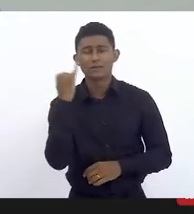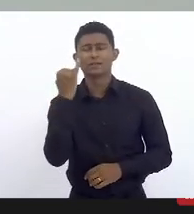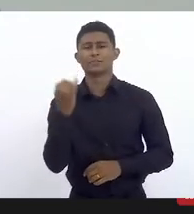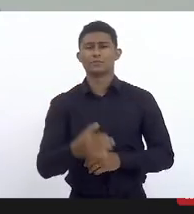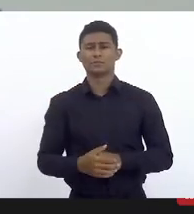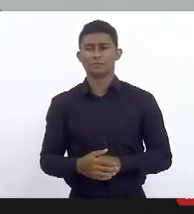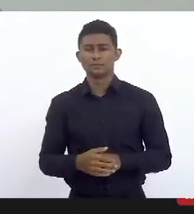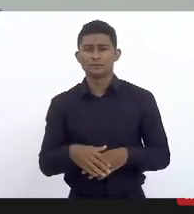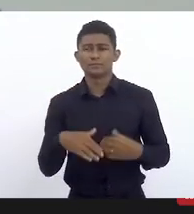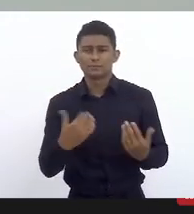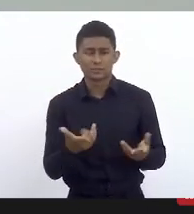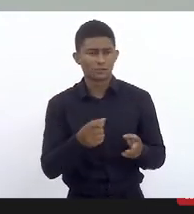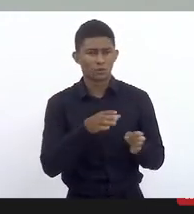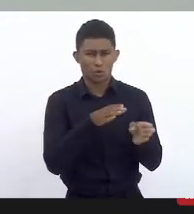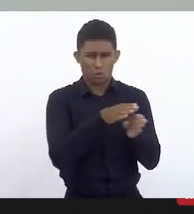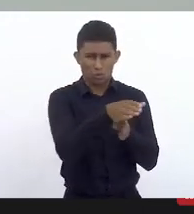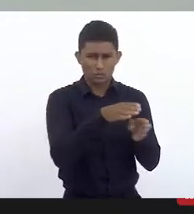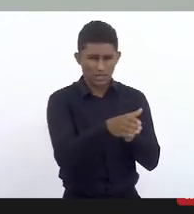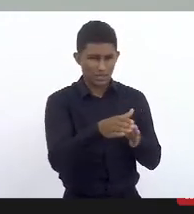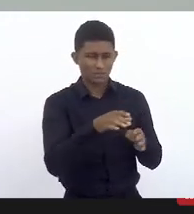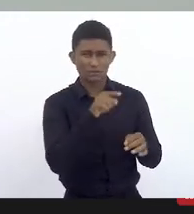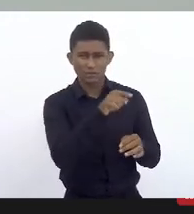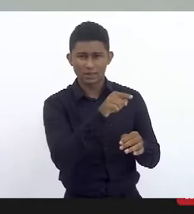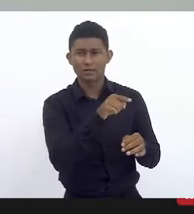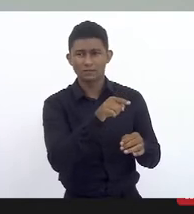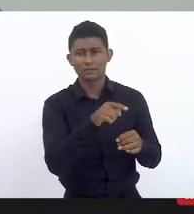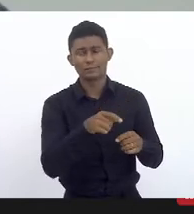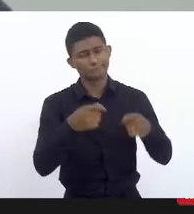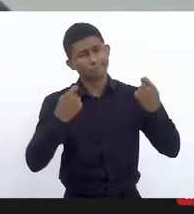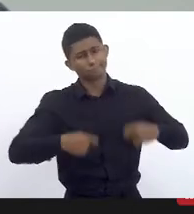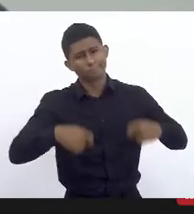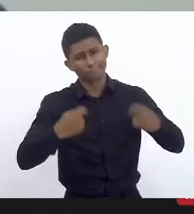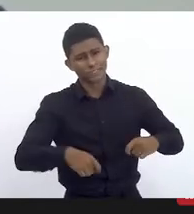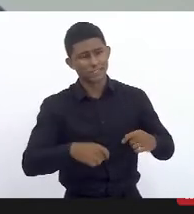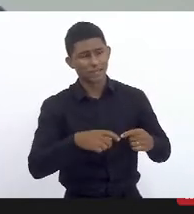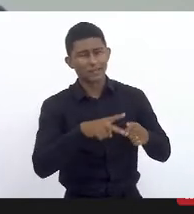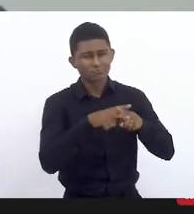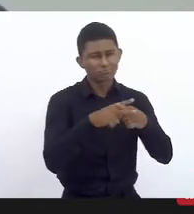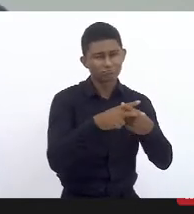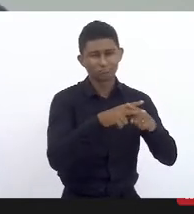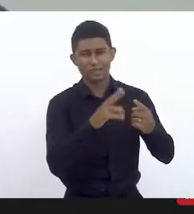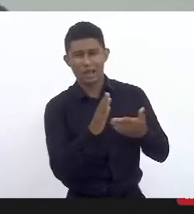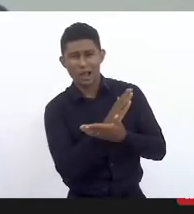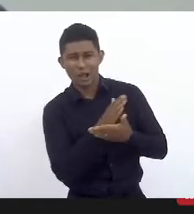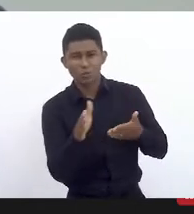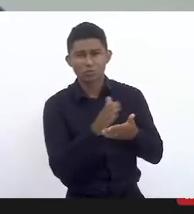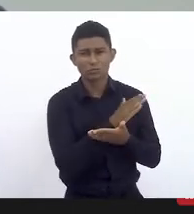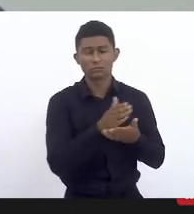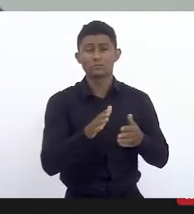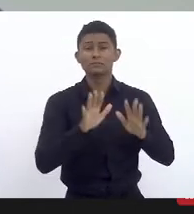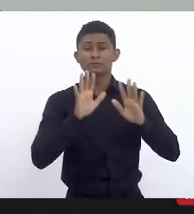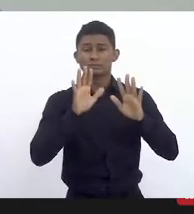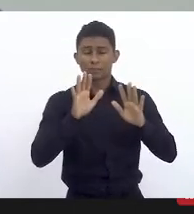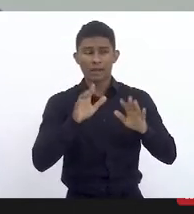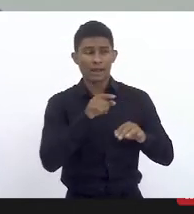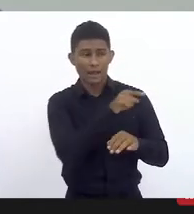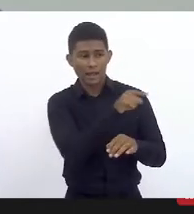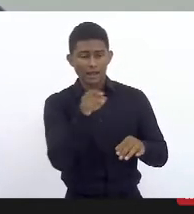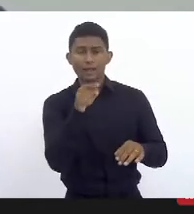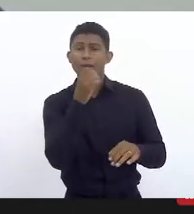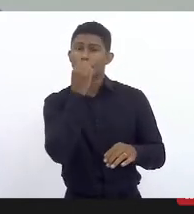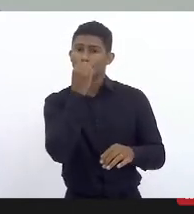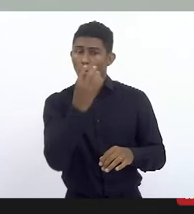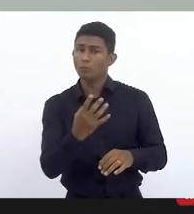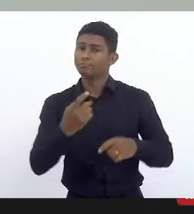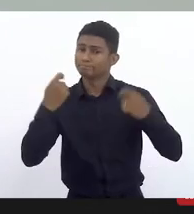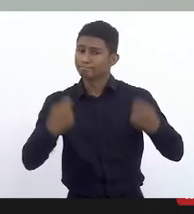seja um conselho consultivo, que entendo ser adequado, é um conselho que vai ter uma participação